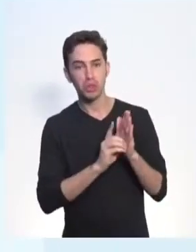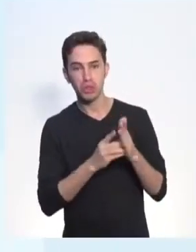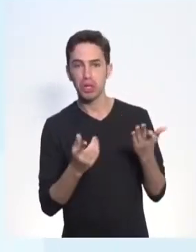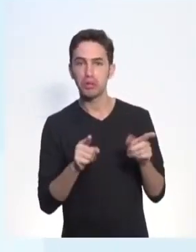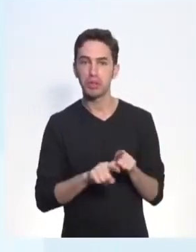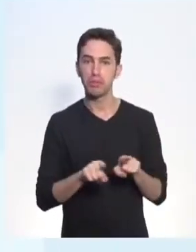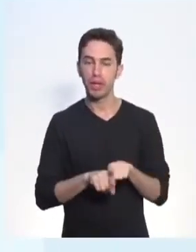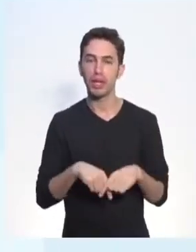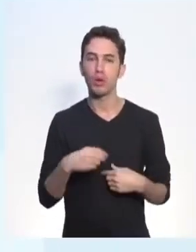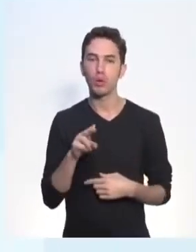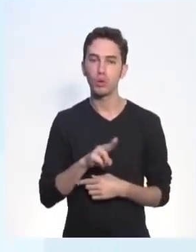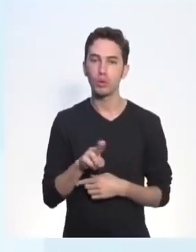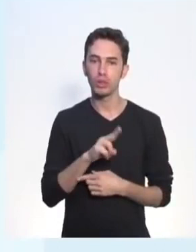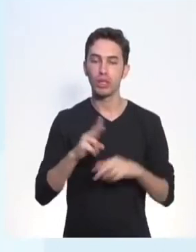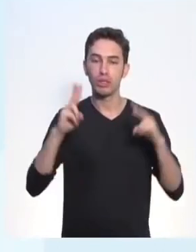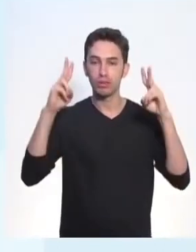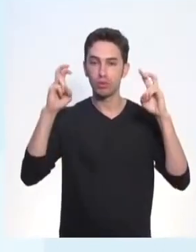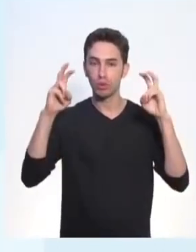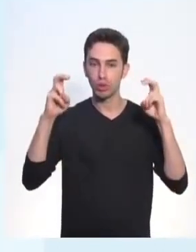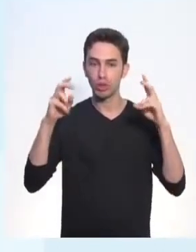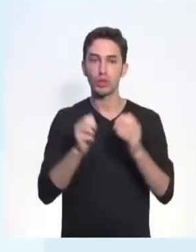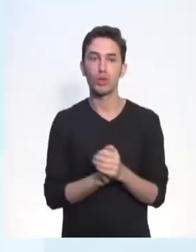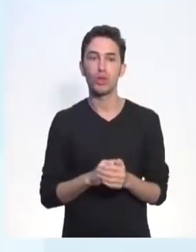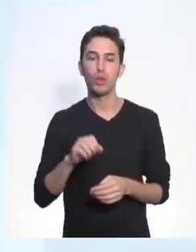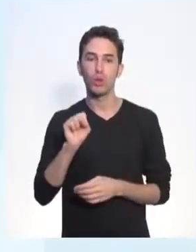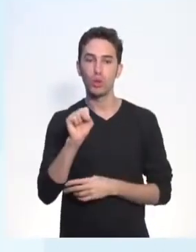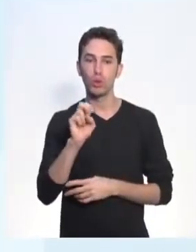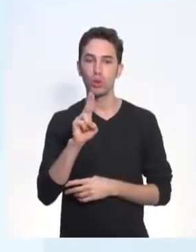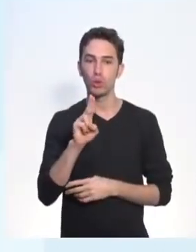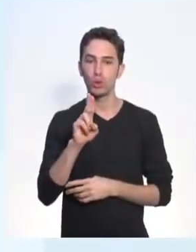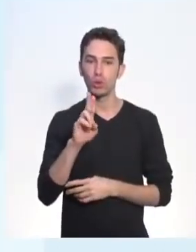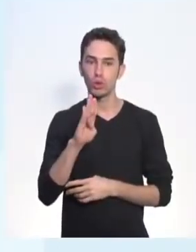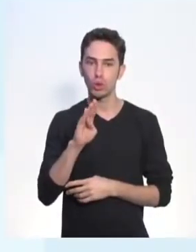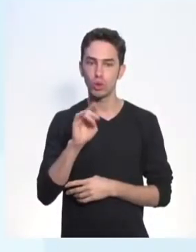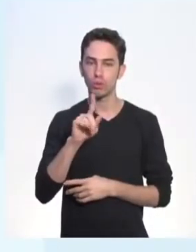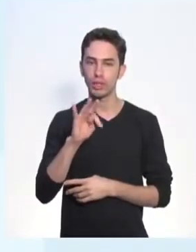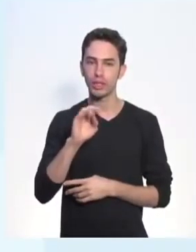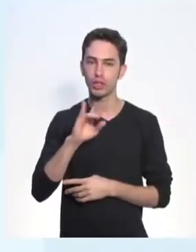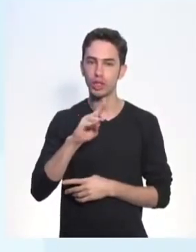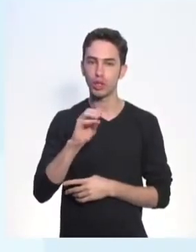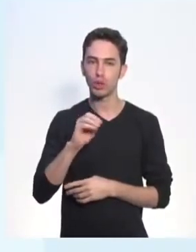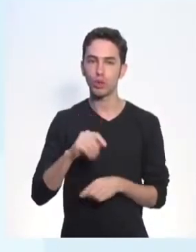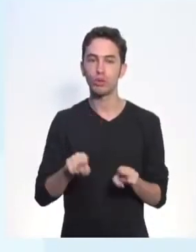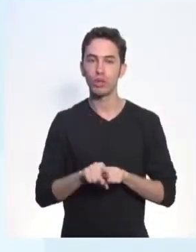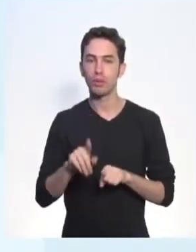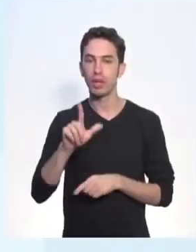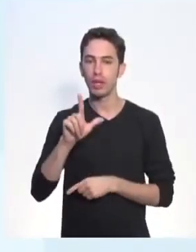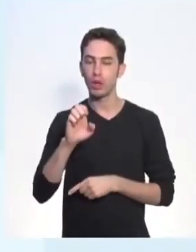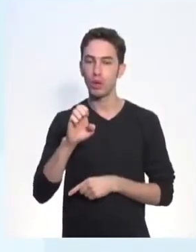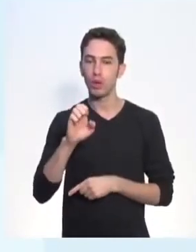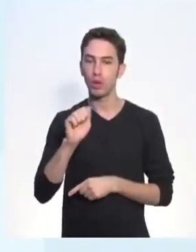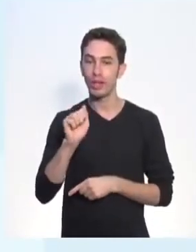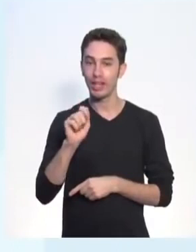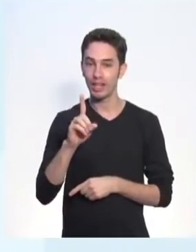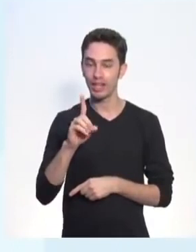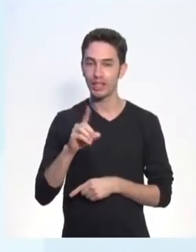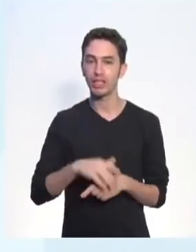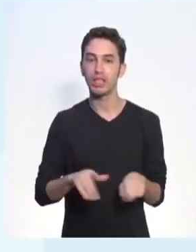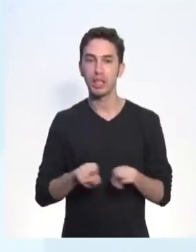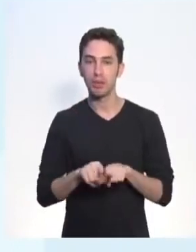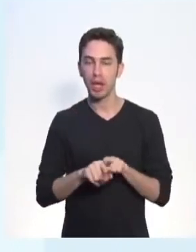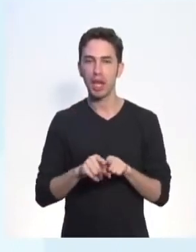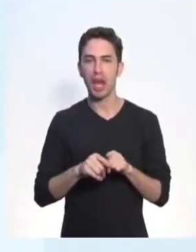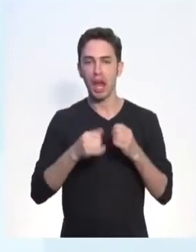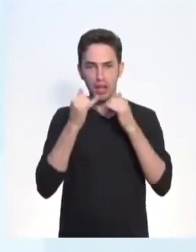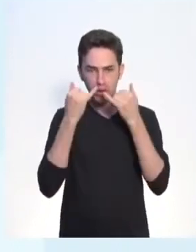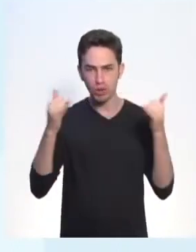lead, né, que contém é o primeiro parágrafo e contém as respostas dessas últimas perguntinhas que estão aí, e o corpo da